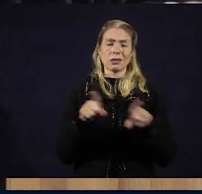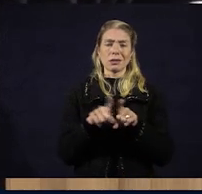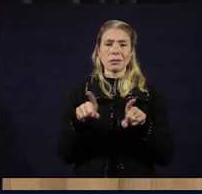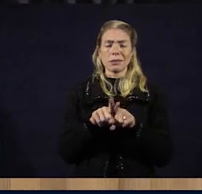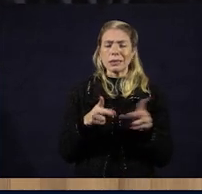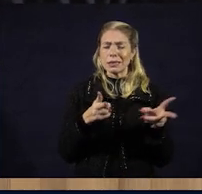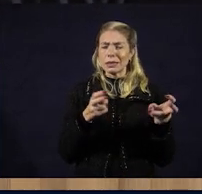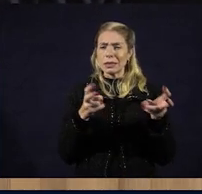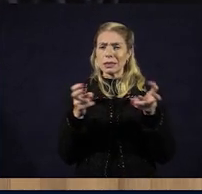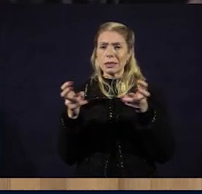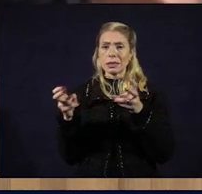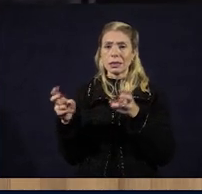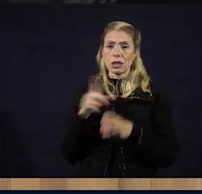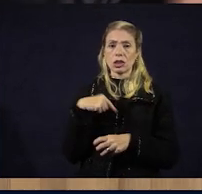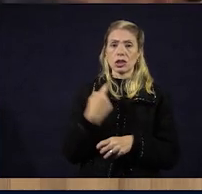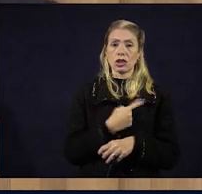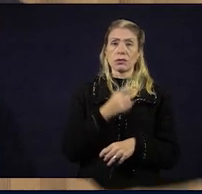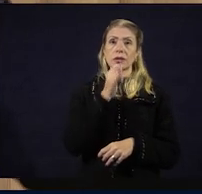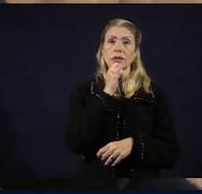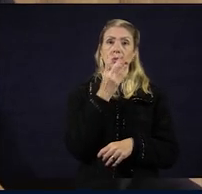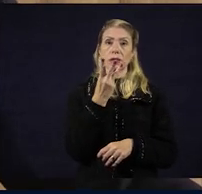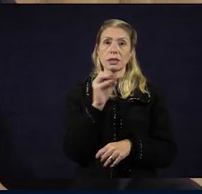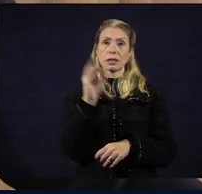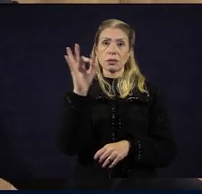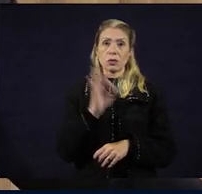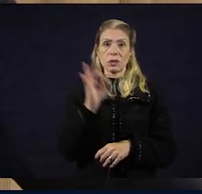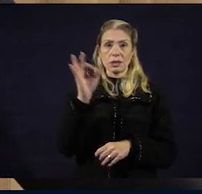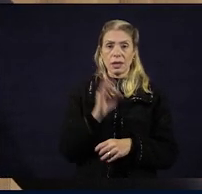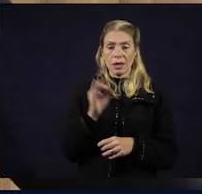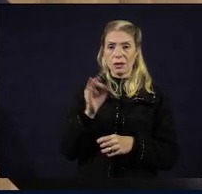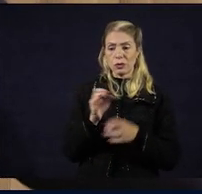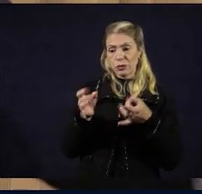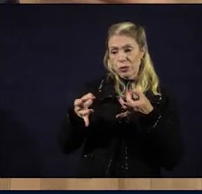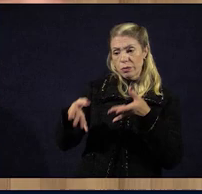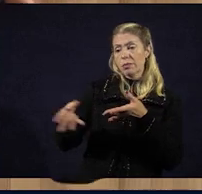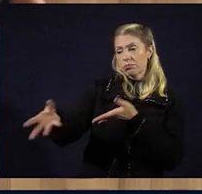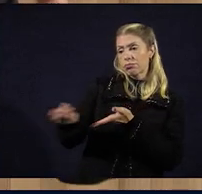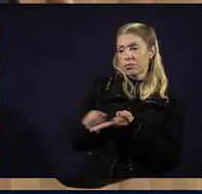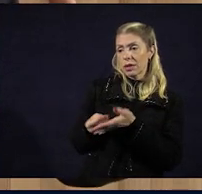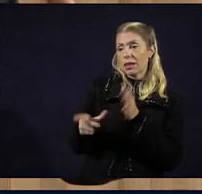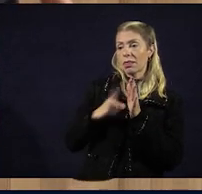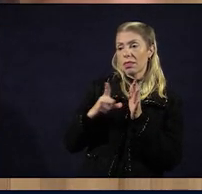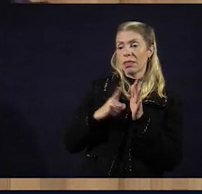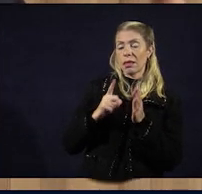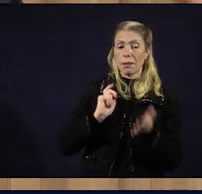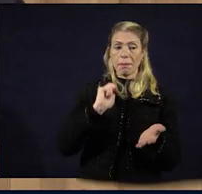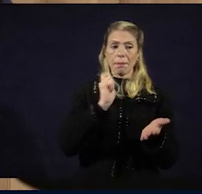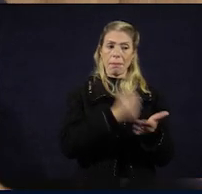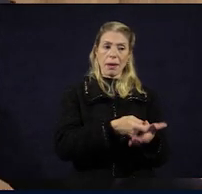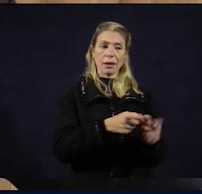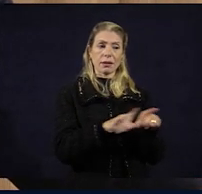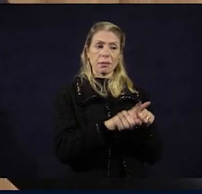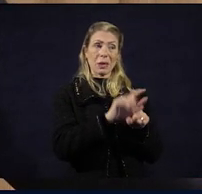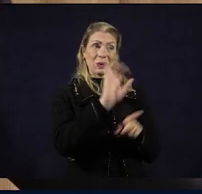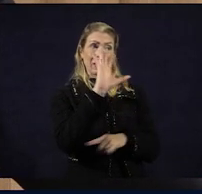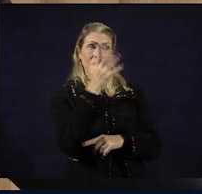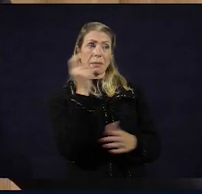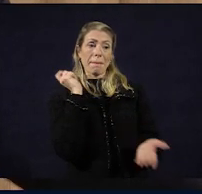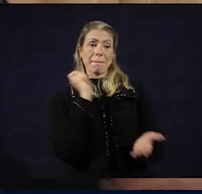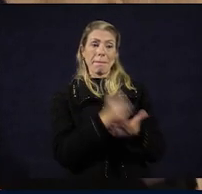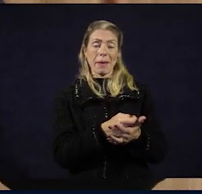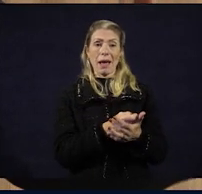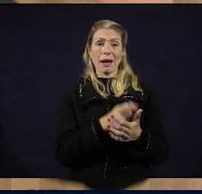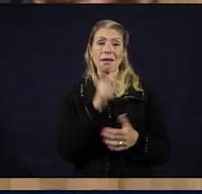mitigador de ter 30% da receita com produtos de maior valor agregado e clima pá de irrigação que a gente tem um